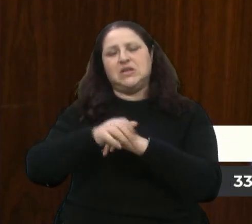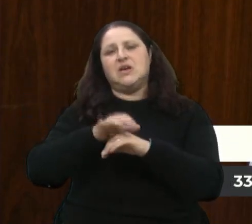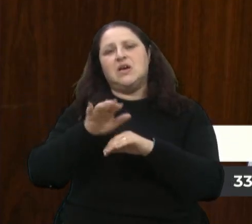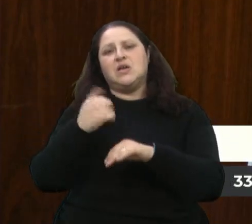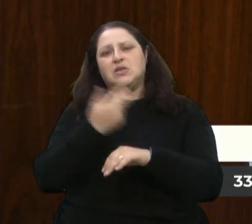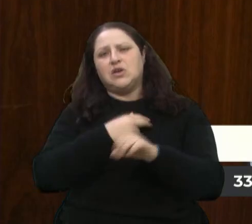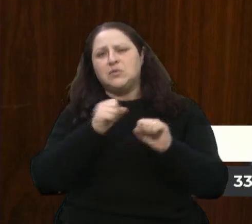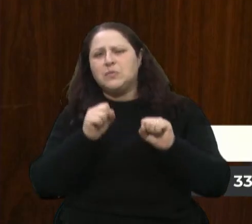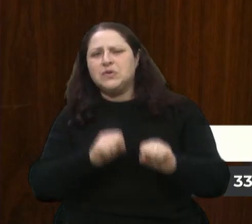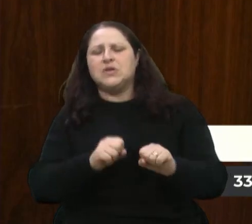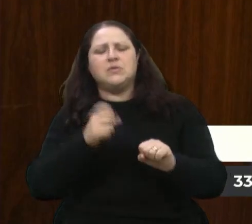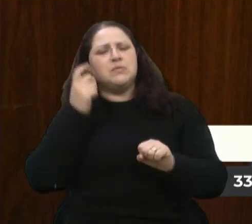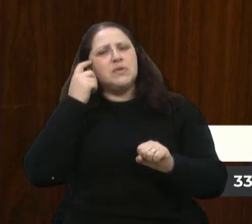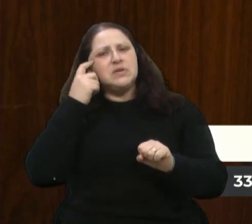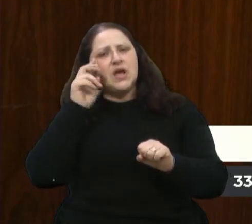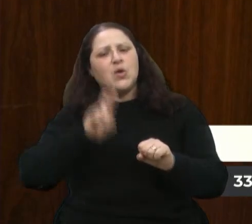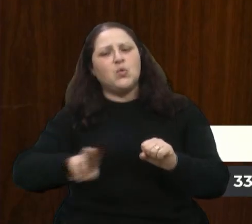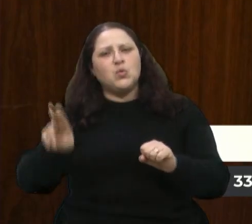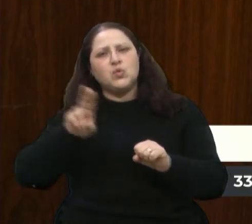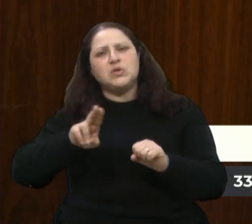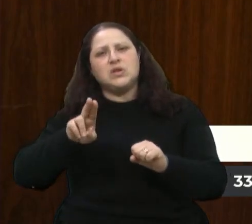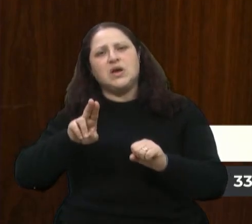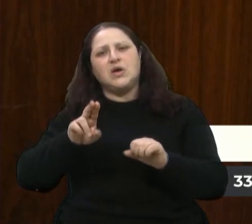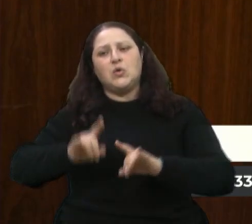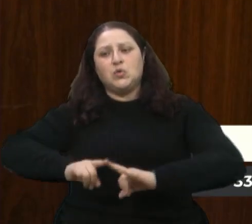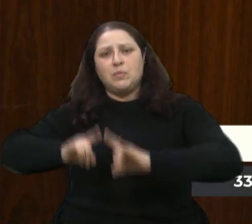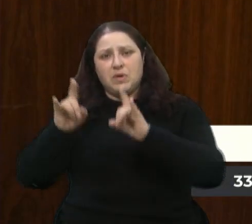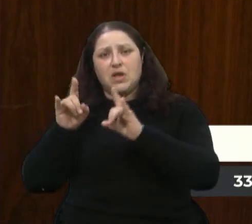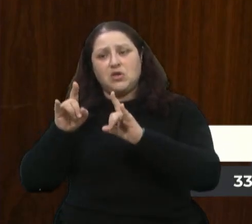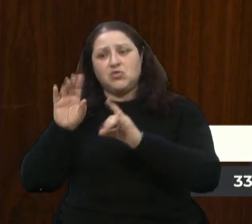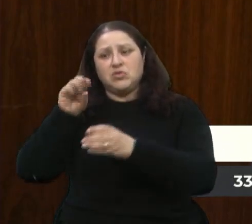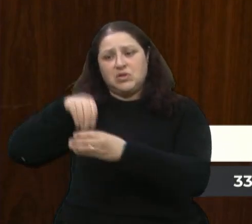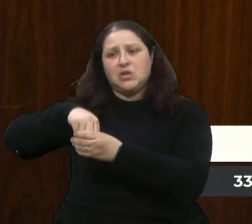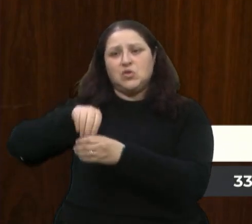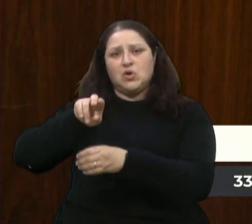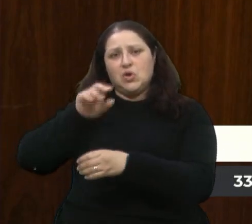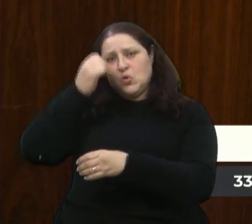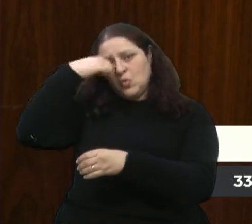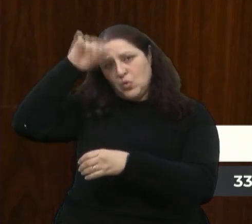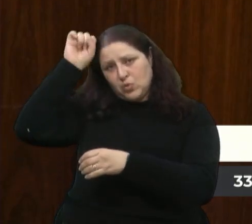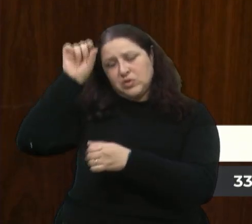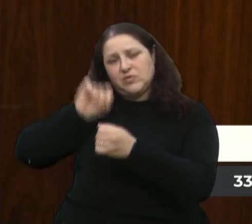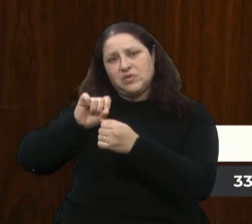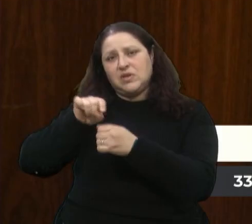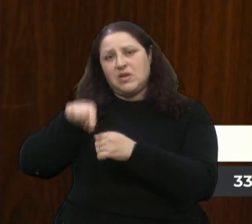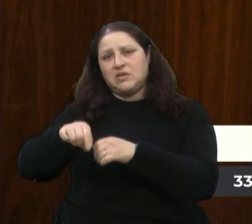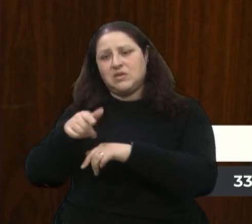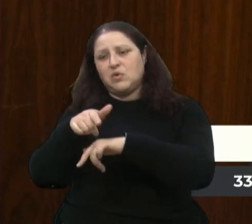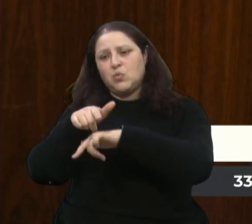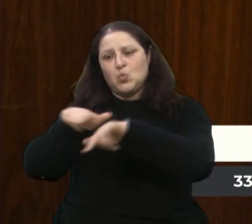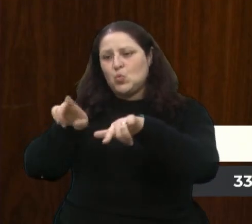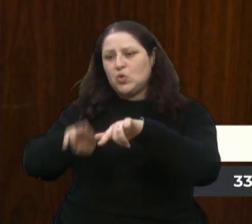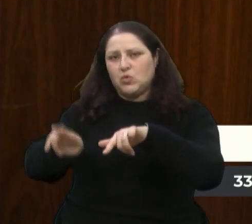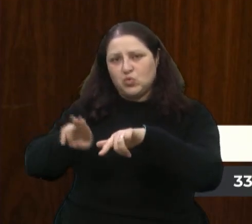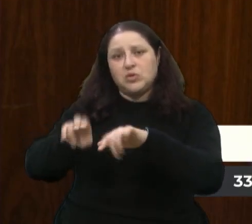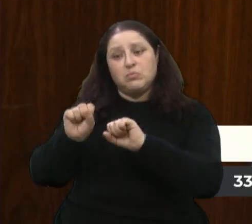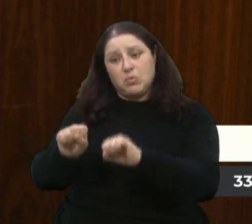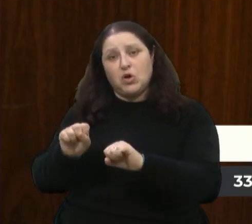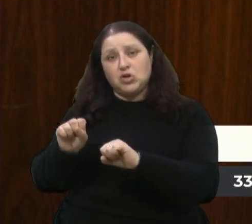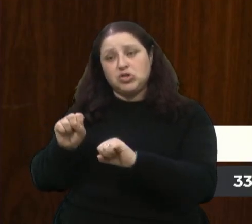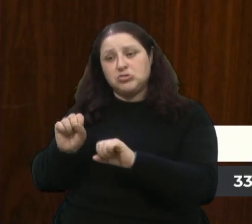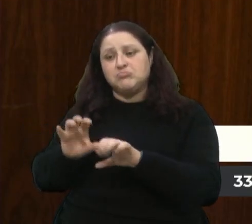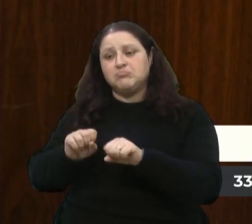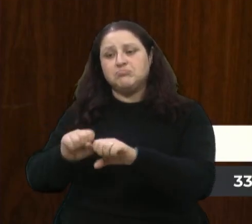pensar em utilizar parte da UX para isso ser feito. Essa parte ociosa da UX pode ser utilizada para